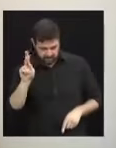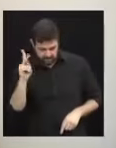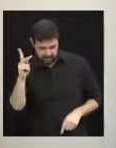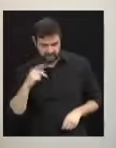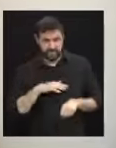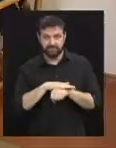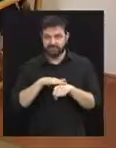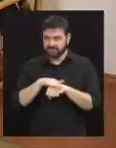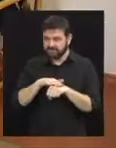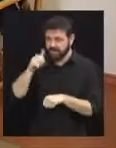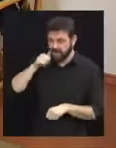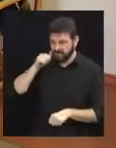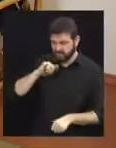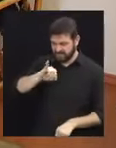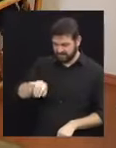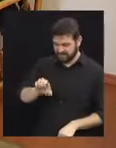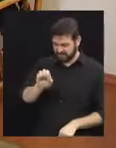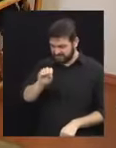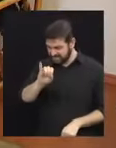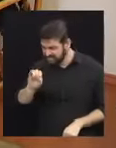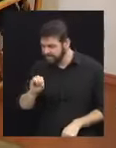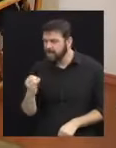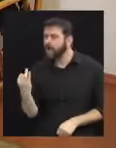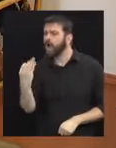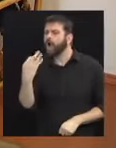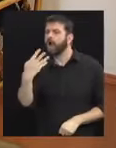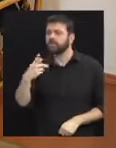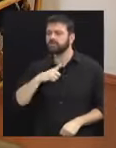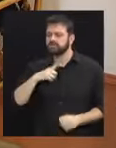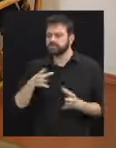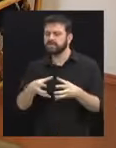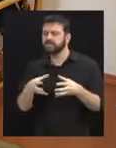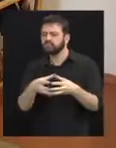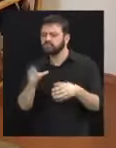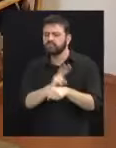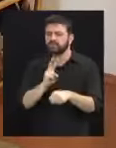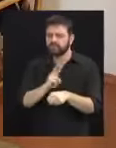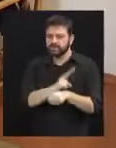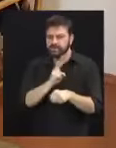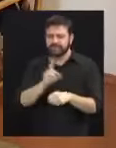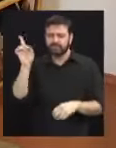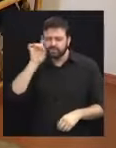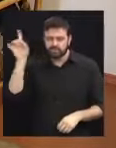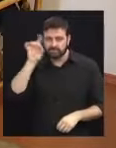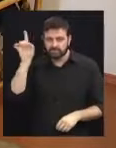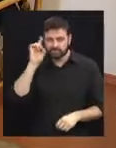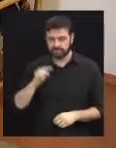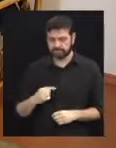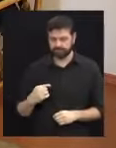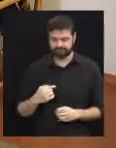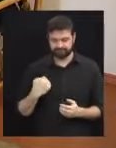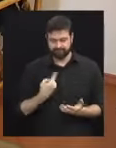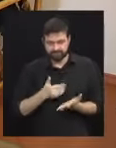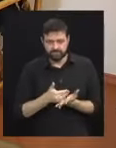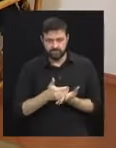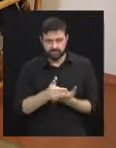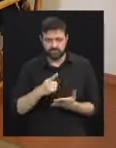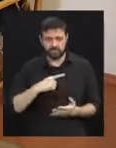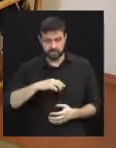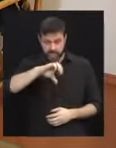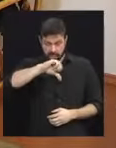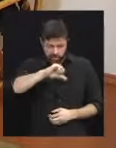com a Jéssica. Jéssica, hoje quantos animais tem aqui na Like que você tem que tomar conta de rotina? A gente começou com